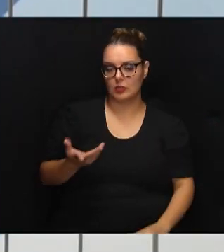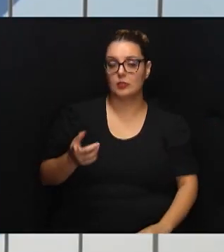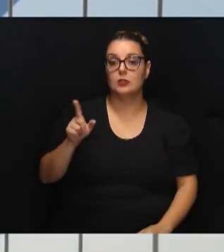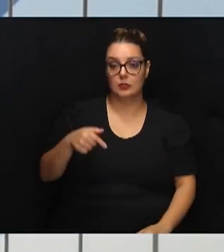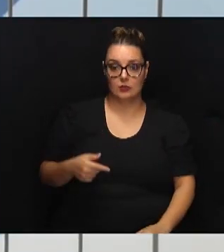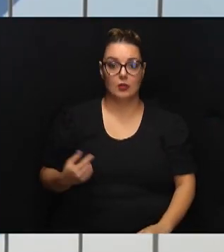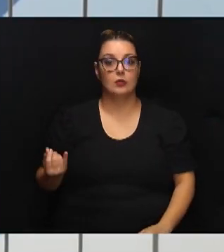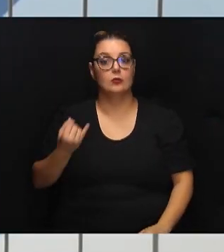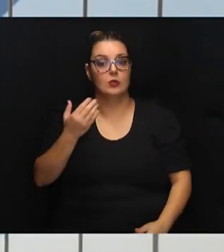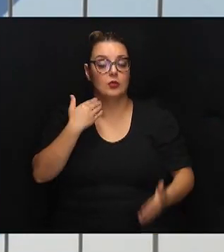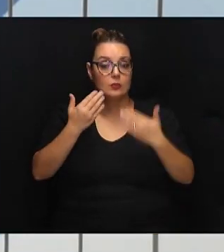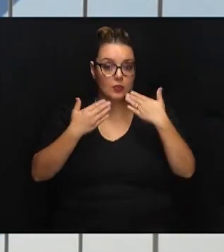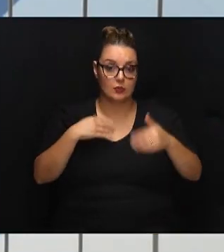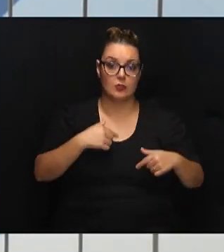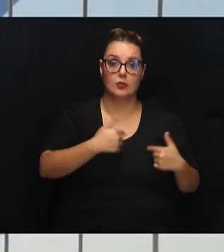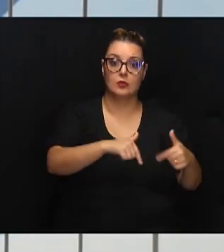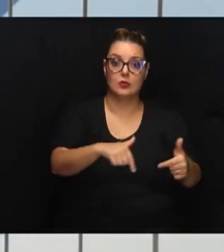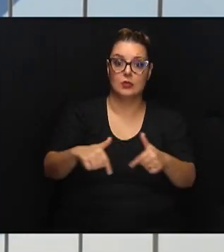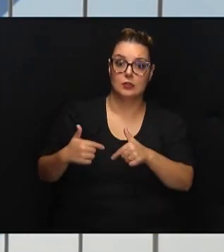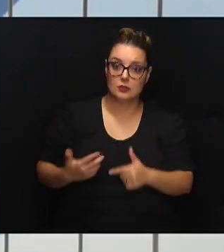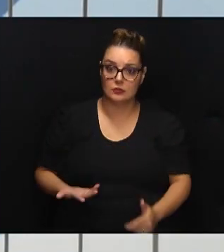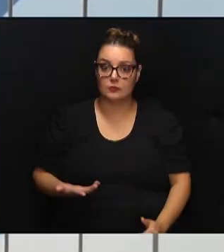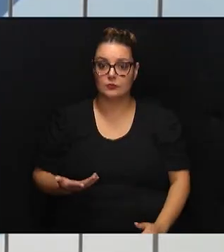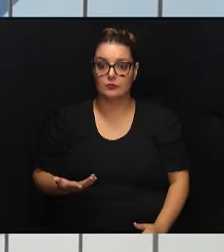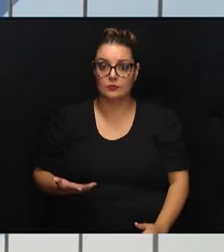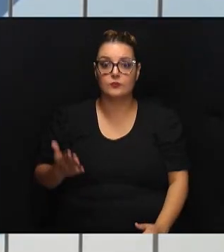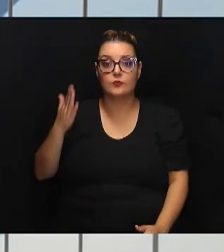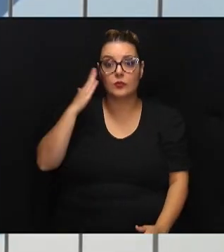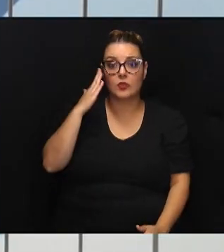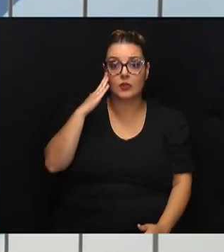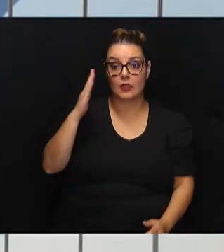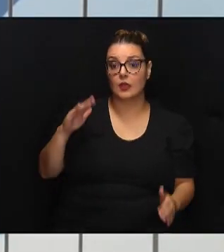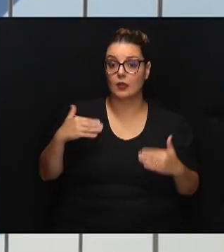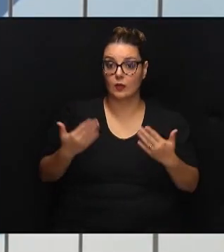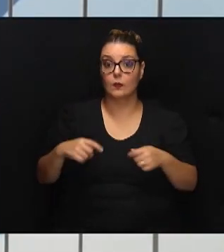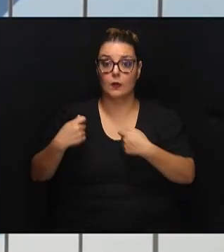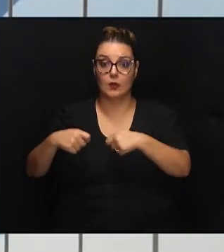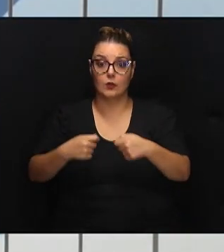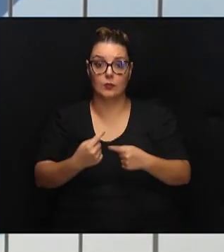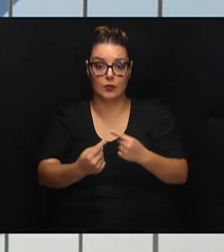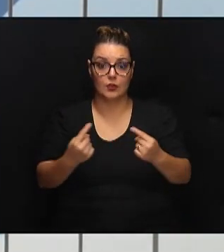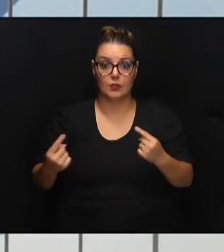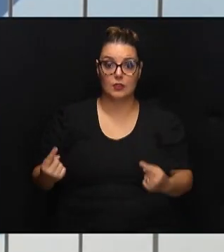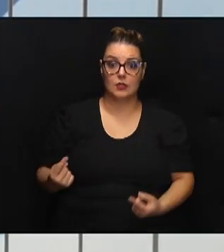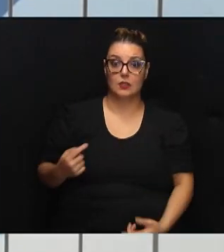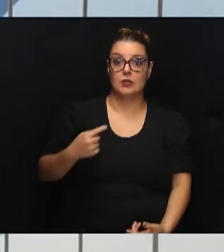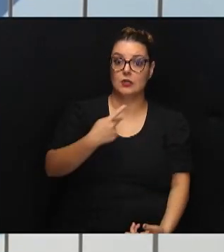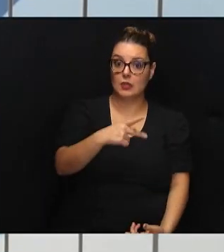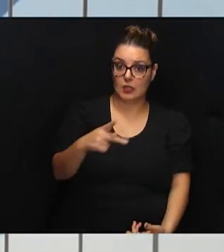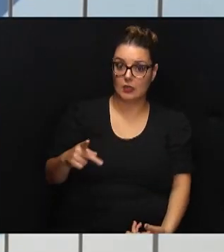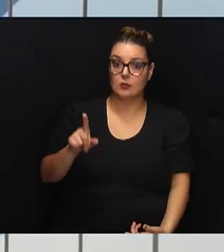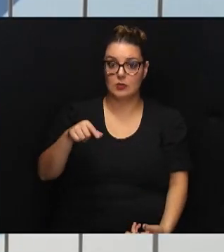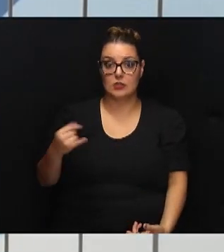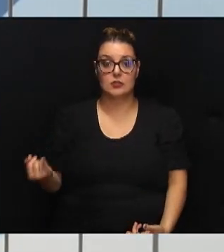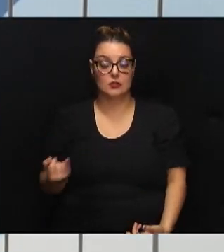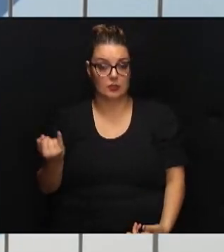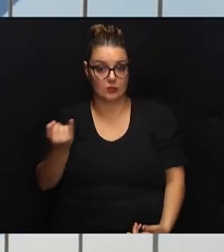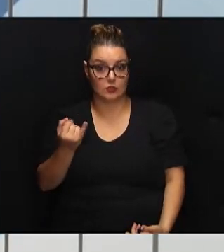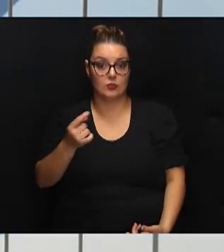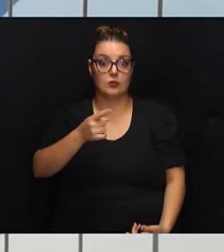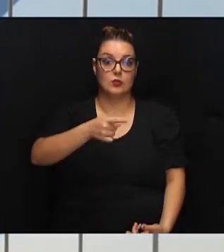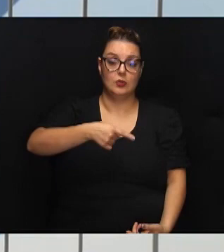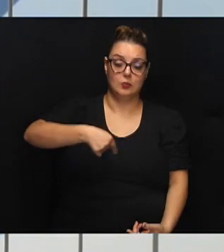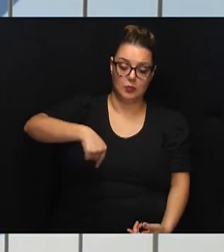importante conversar com esses trabalhadores e aí entender qual a necessidade de cada uma deles, mas é muito importante que eles